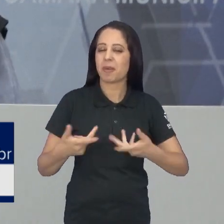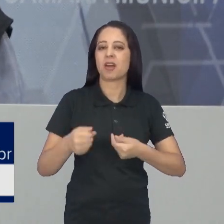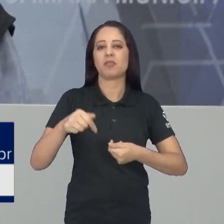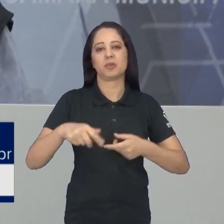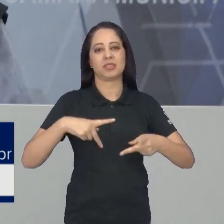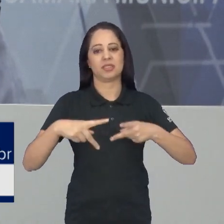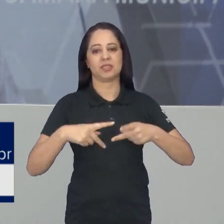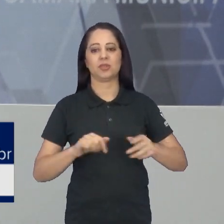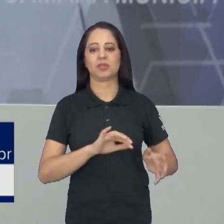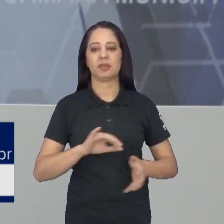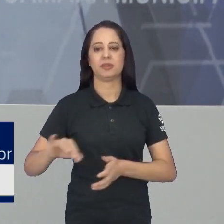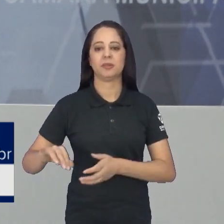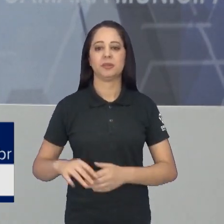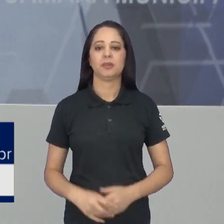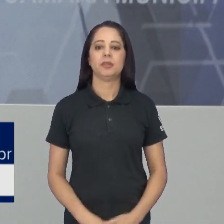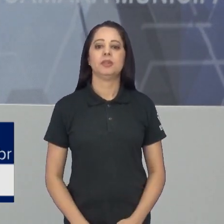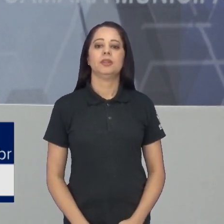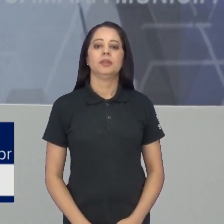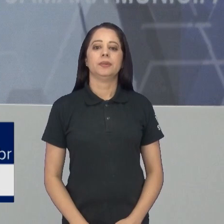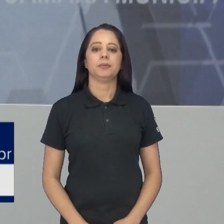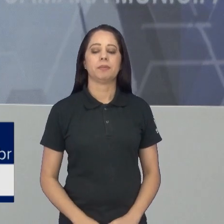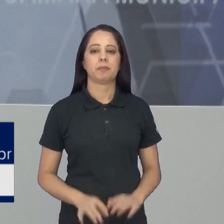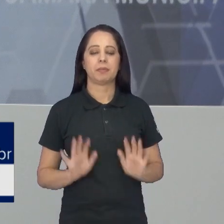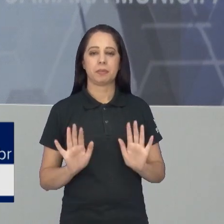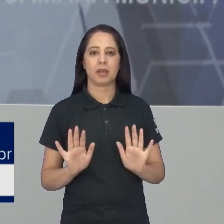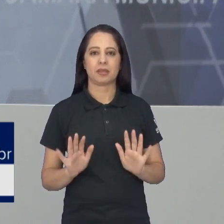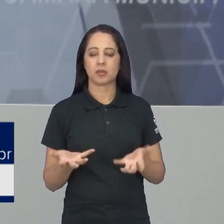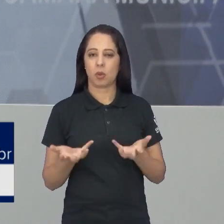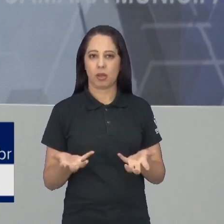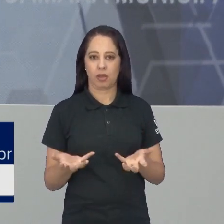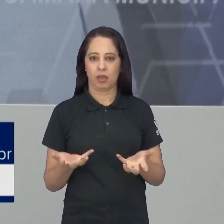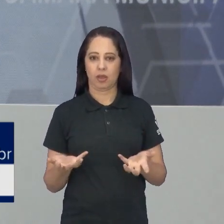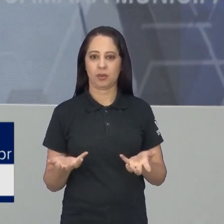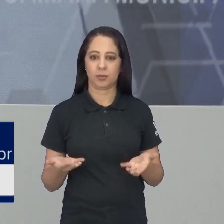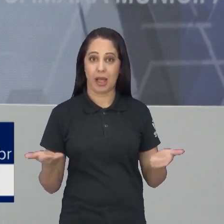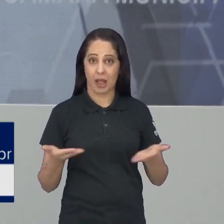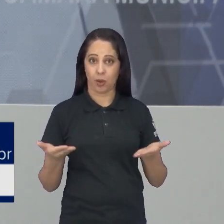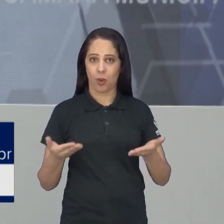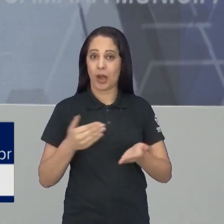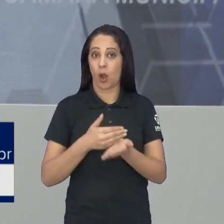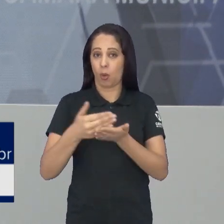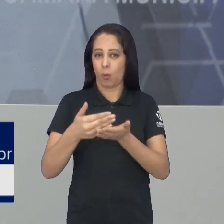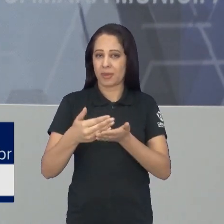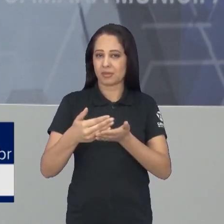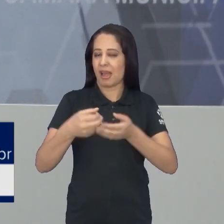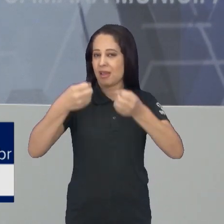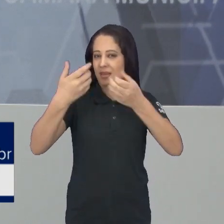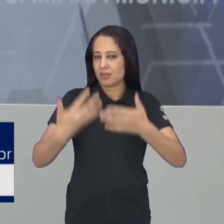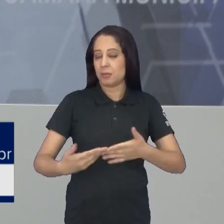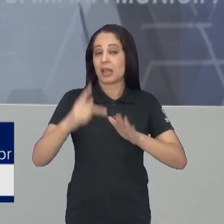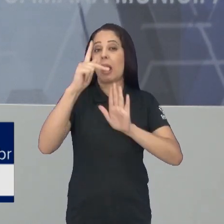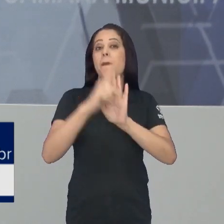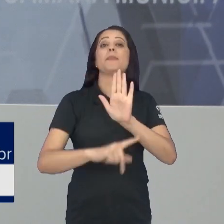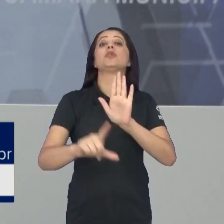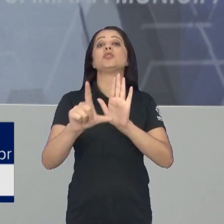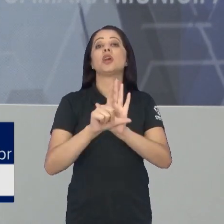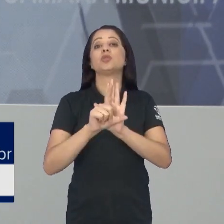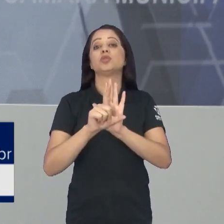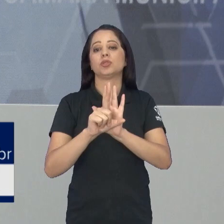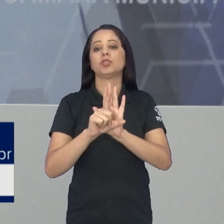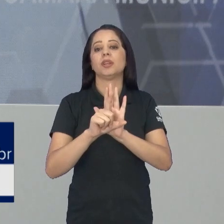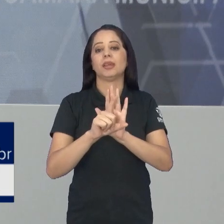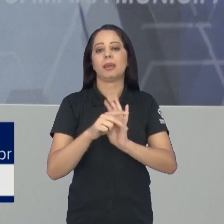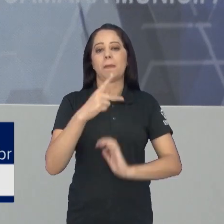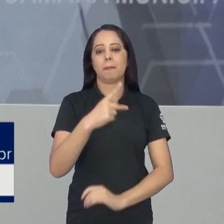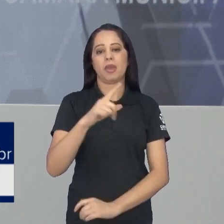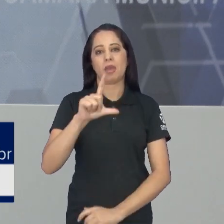cidade. Mas, senhor presidente, eu gostaria de agora entrar na discussão do projeto que é exatamente a